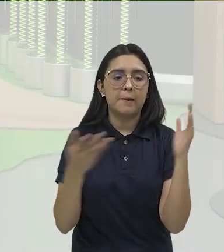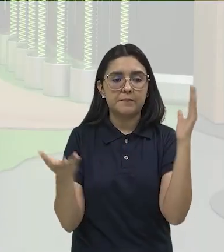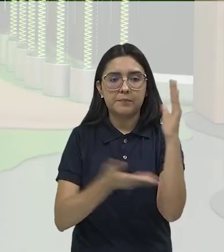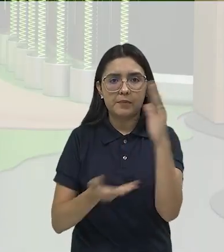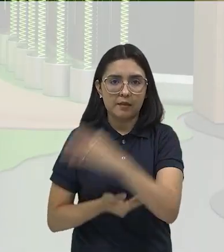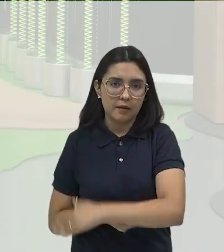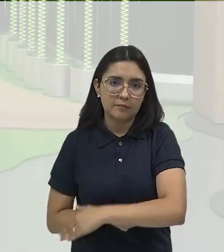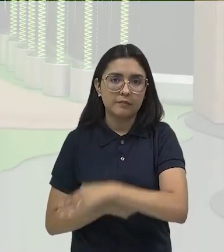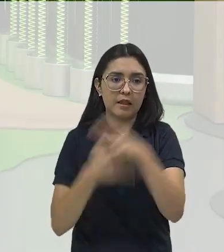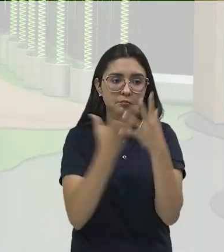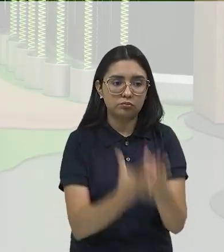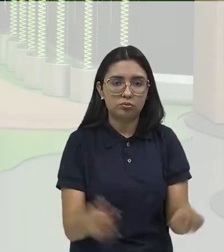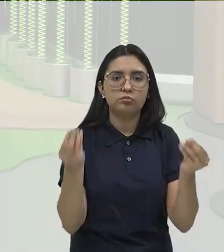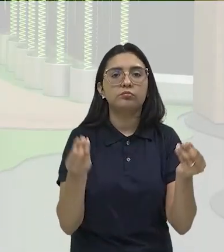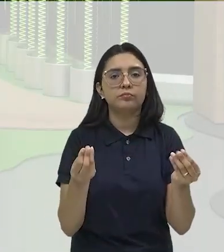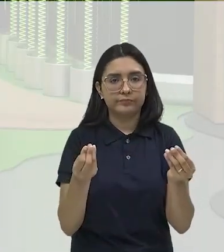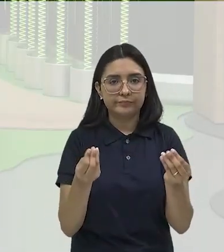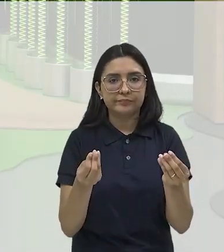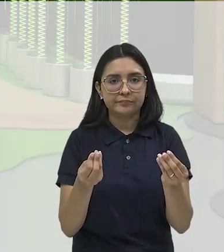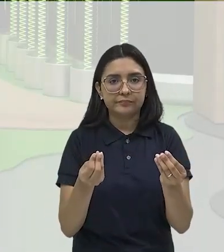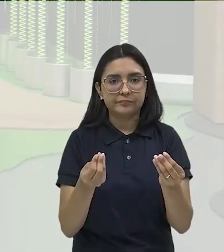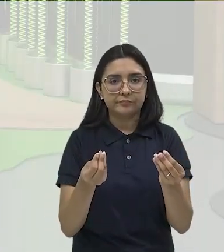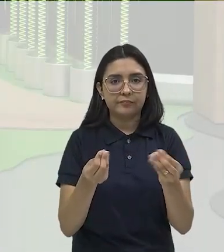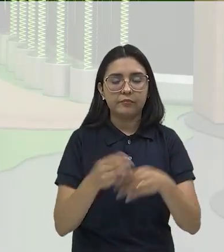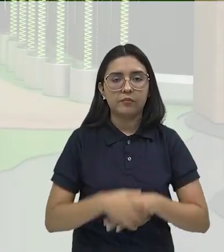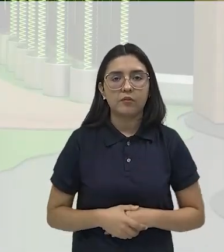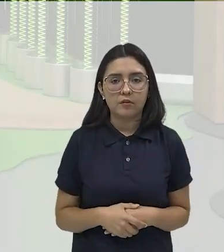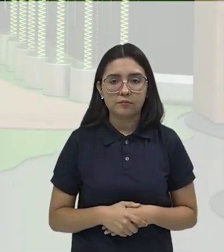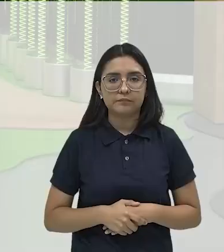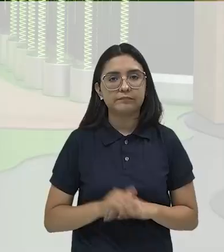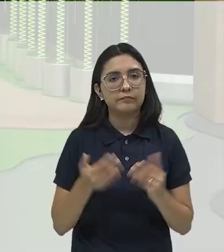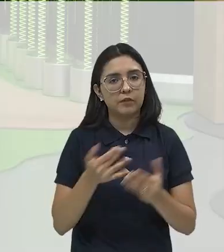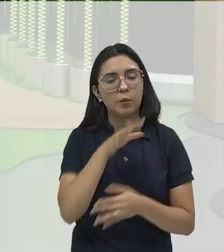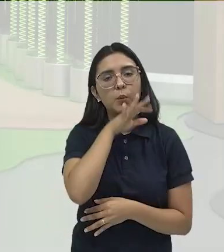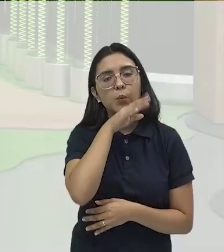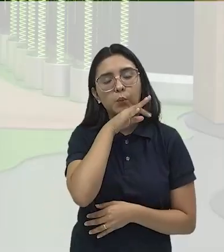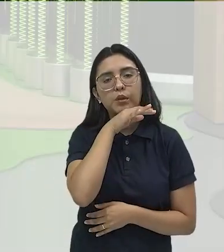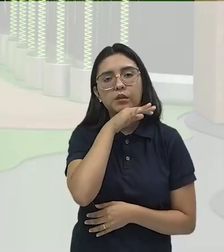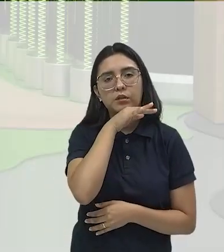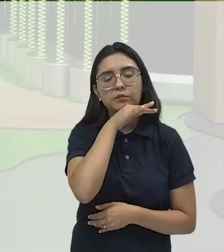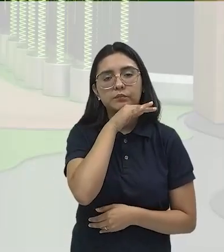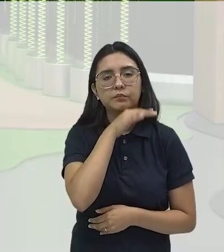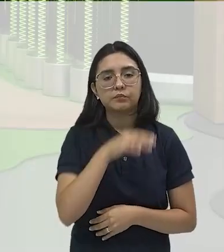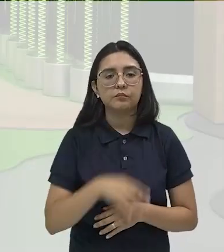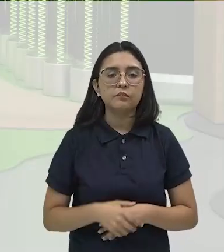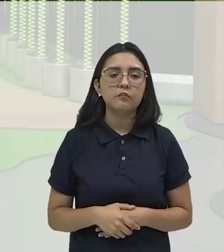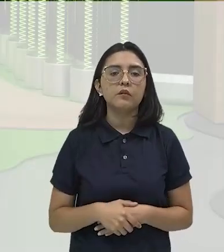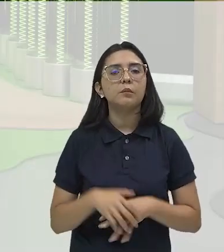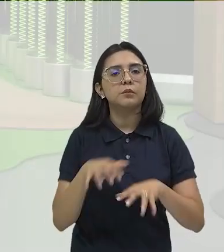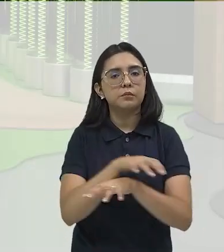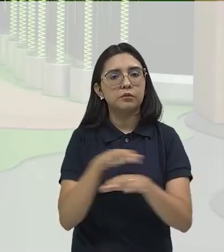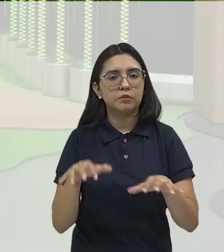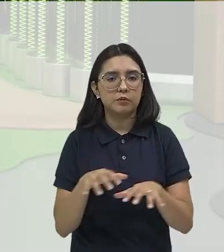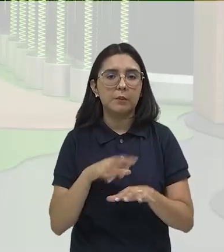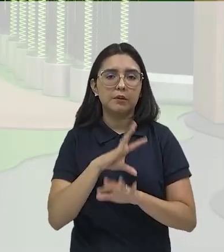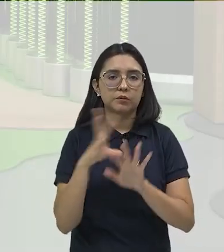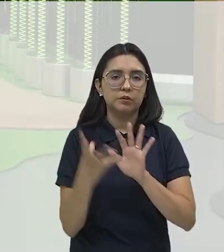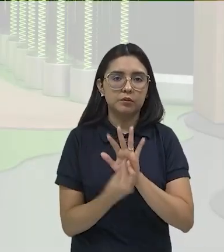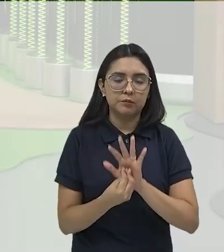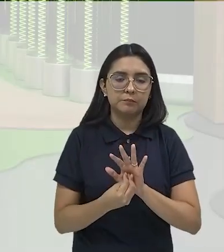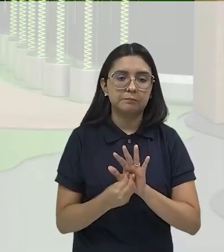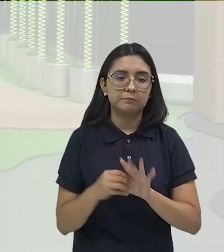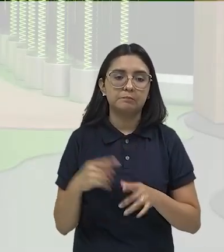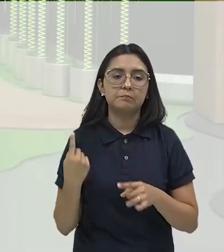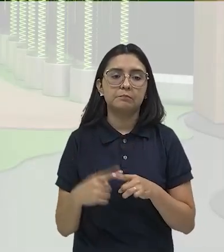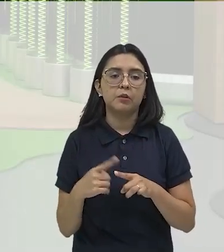da biodiversidade é algo muito ruim para o nosso bioma, para a Amazônia, certo? Porque a